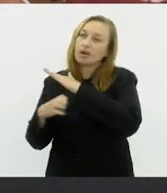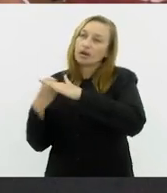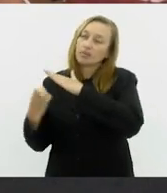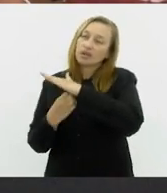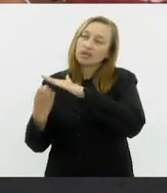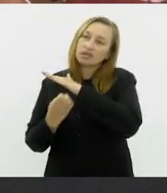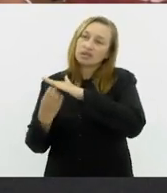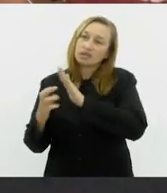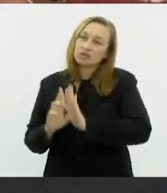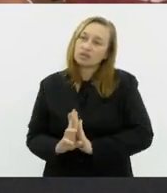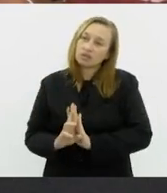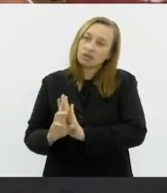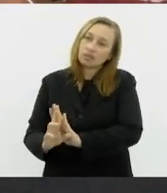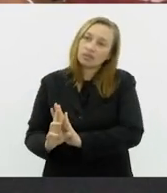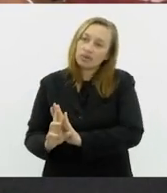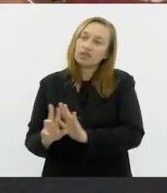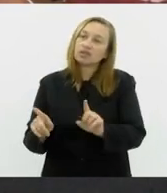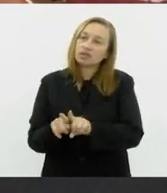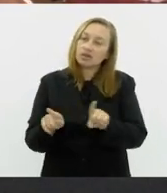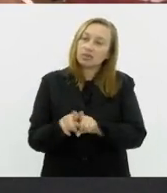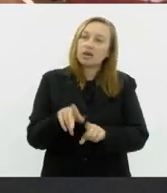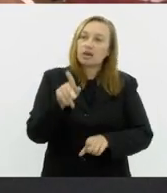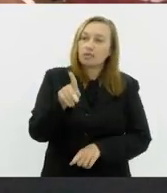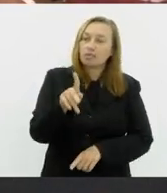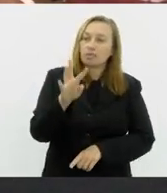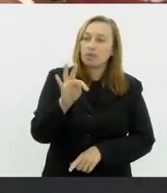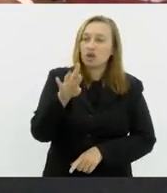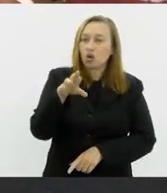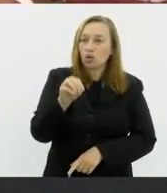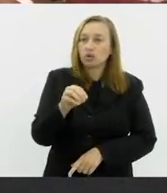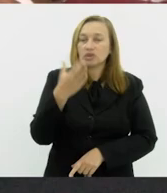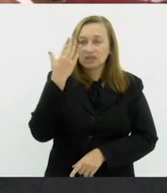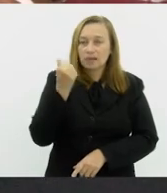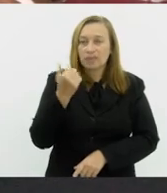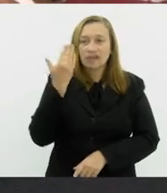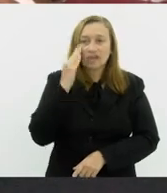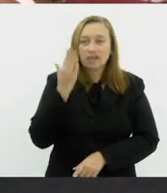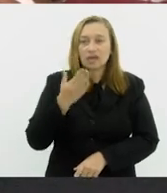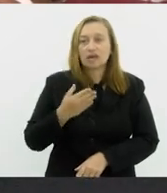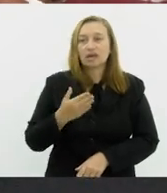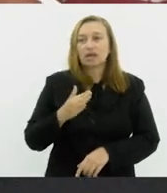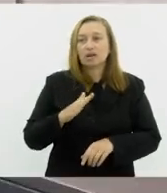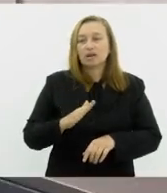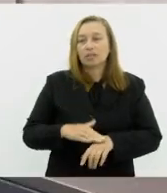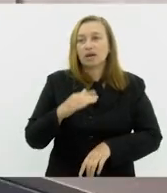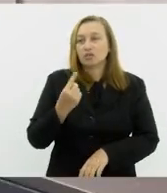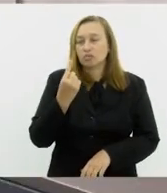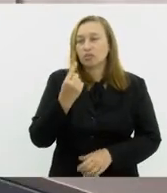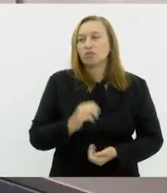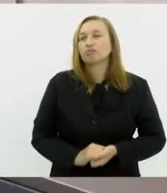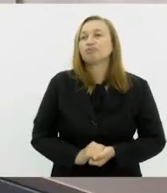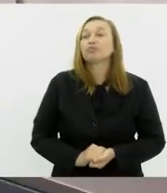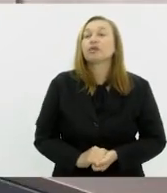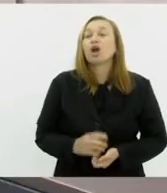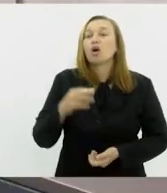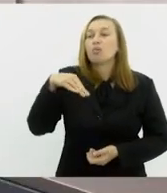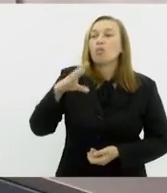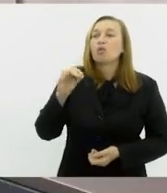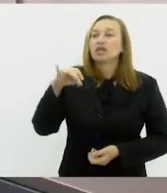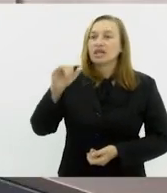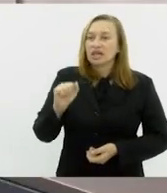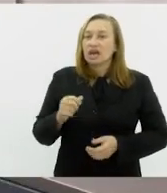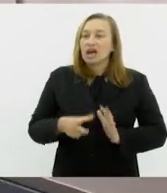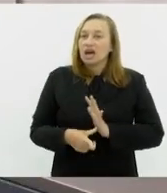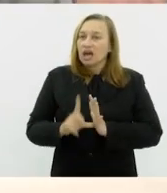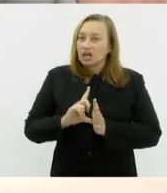pilotos. Então, gostaria de saber, entender um pouquinho mais. Obrigada. Mônica, antes do